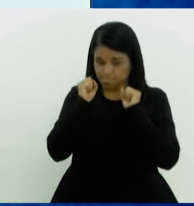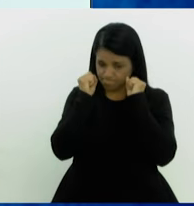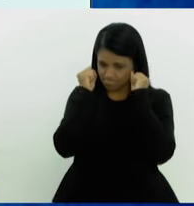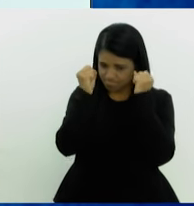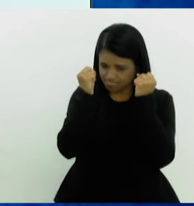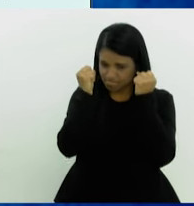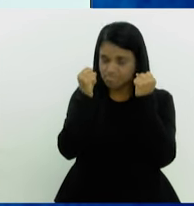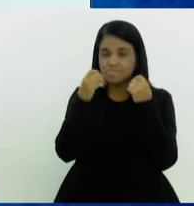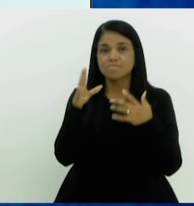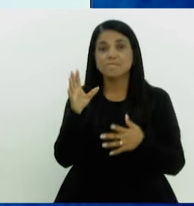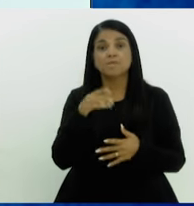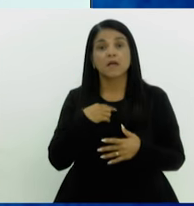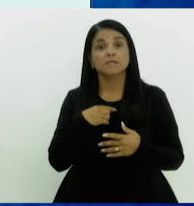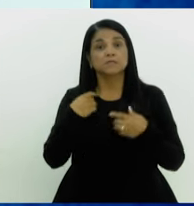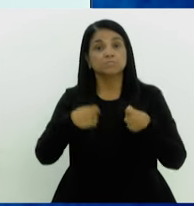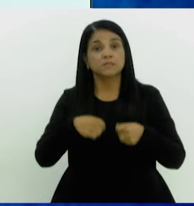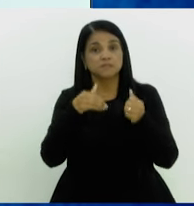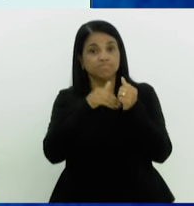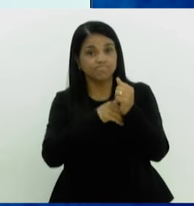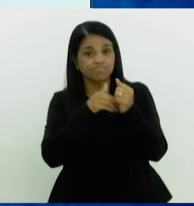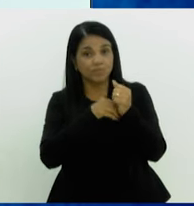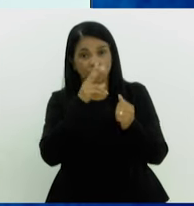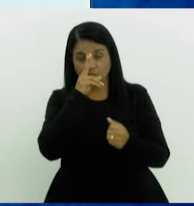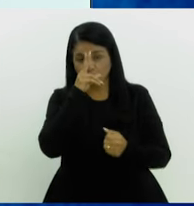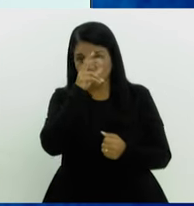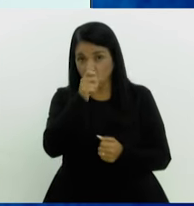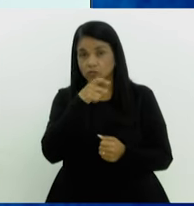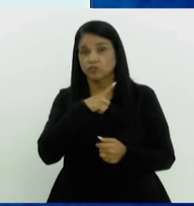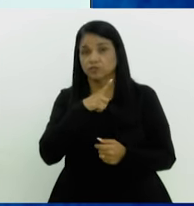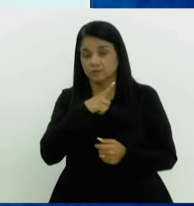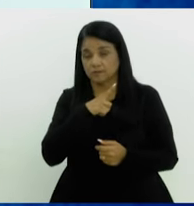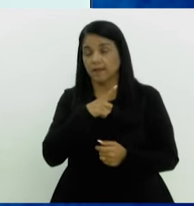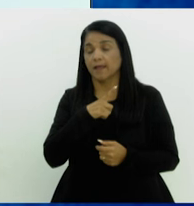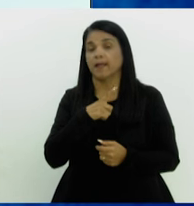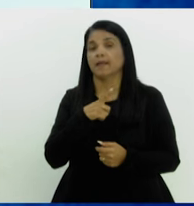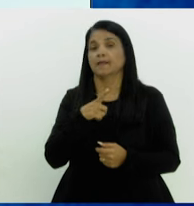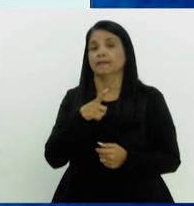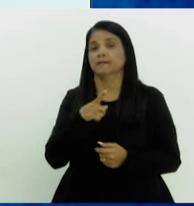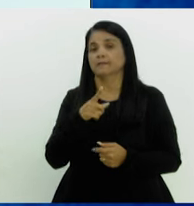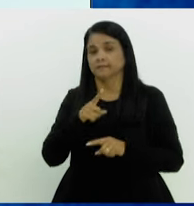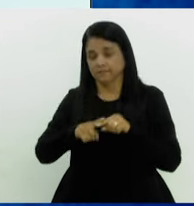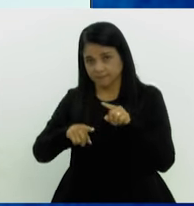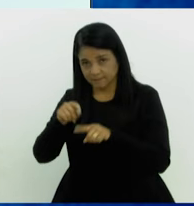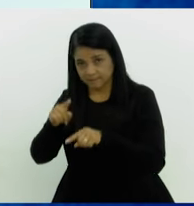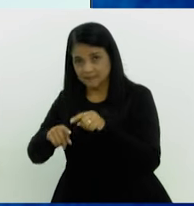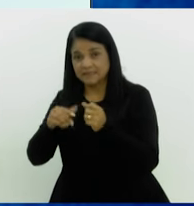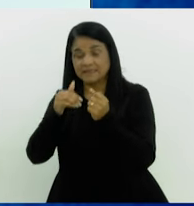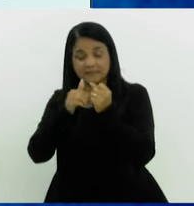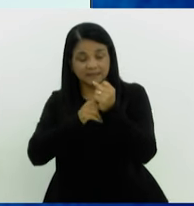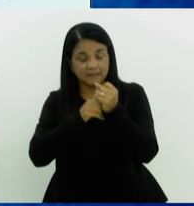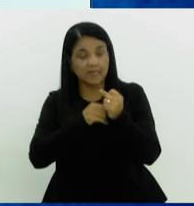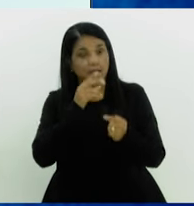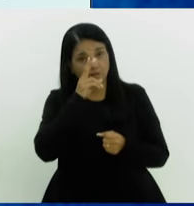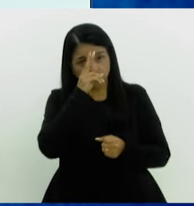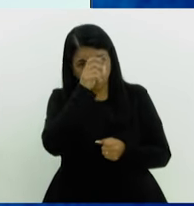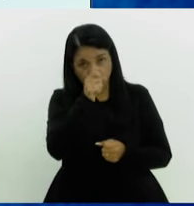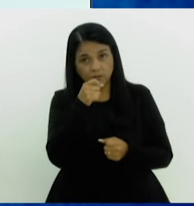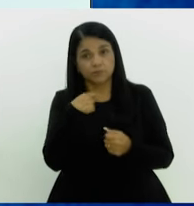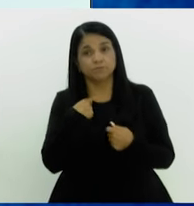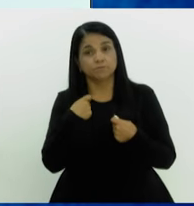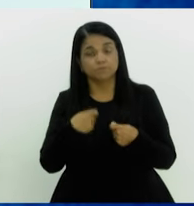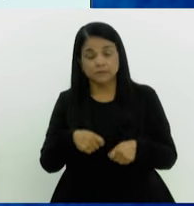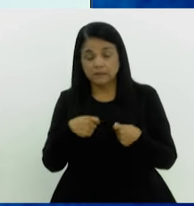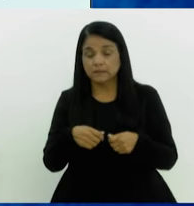Então hoje em dia existem ferramentas que geram senhas fortes para vocês por favor dever de